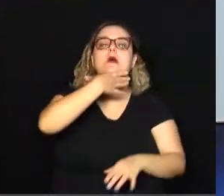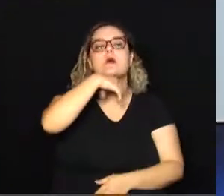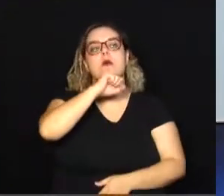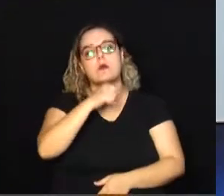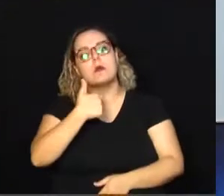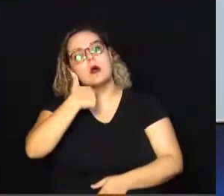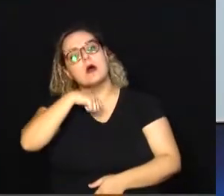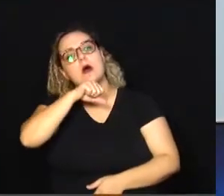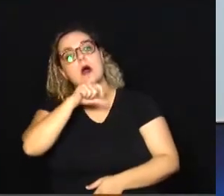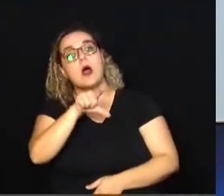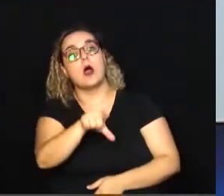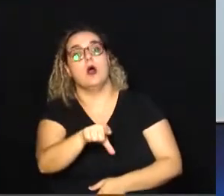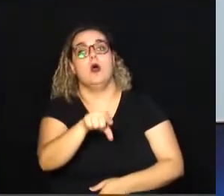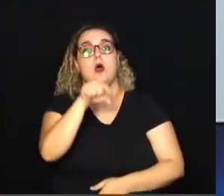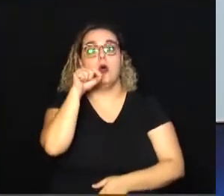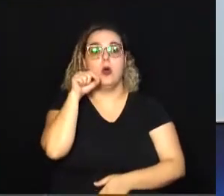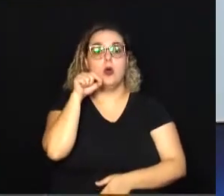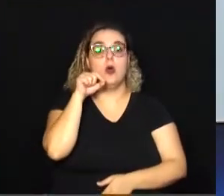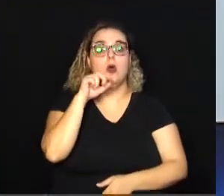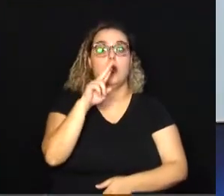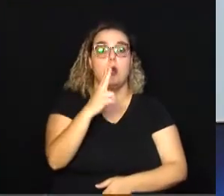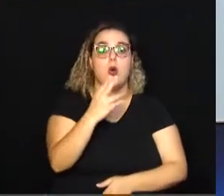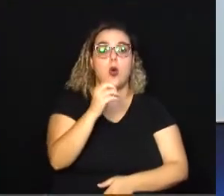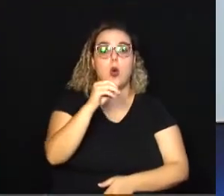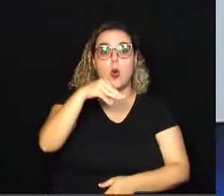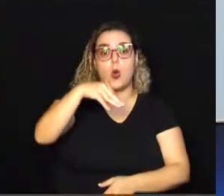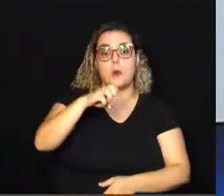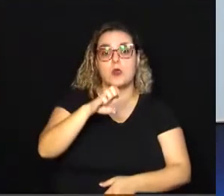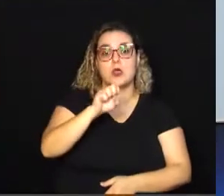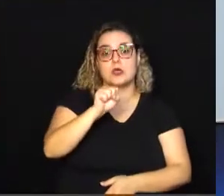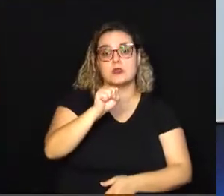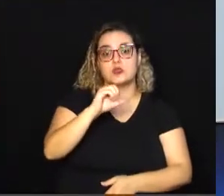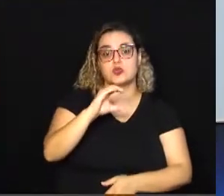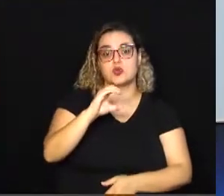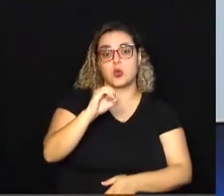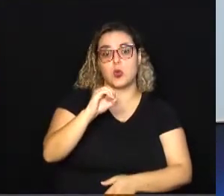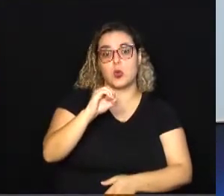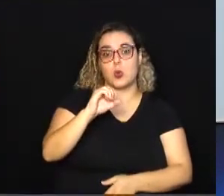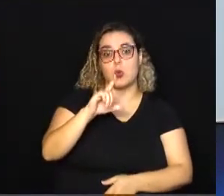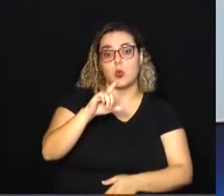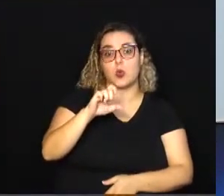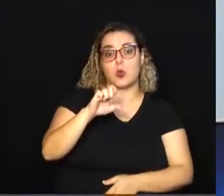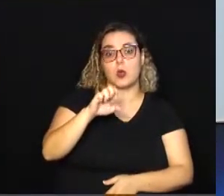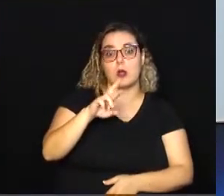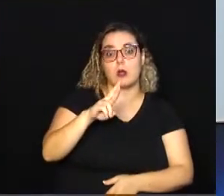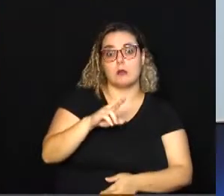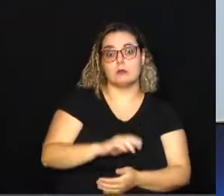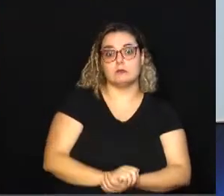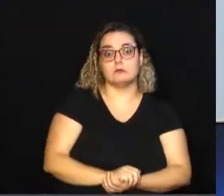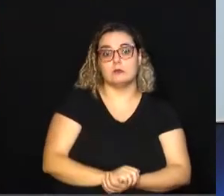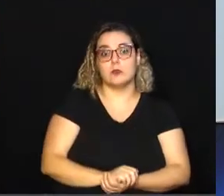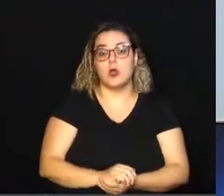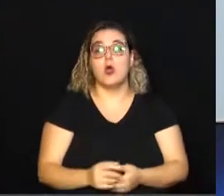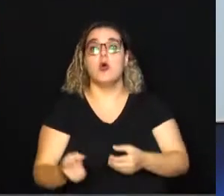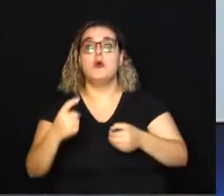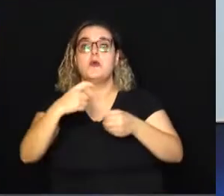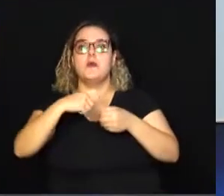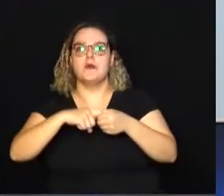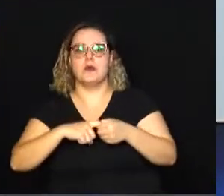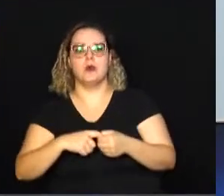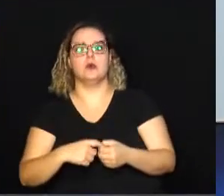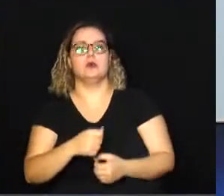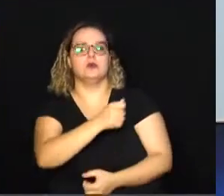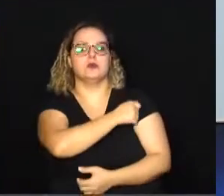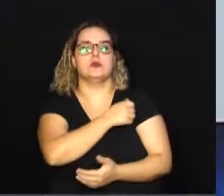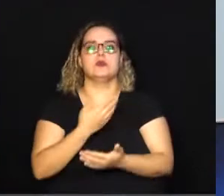escolherem a opção de homeschooling. Recentemente, o assunto volta às aulas, ele foi judicializado, né?